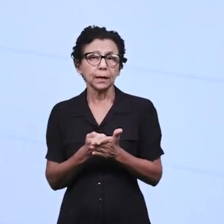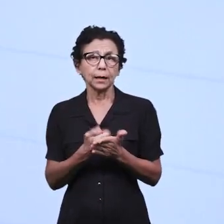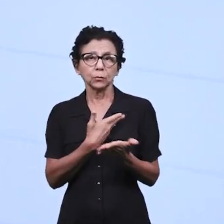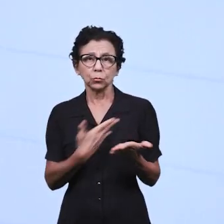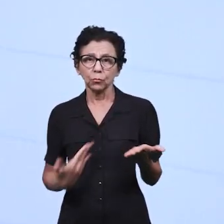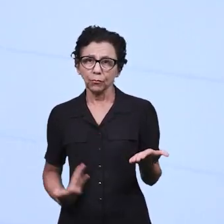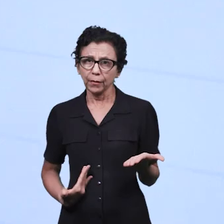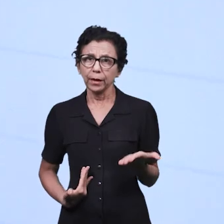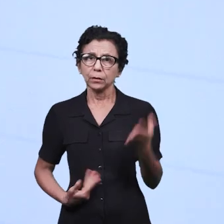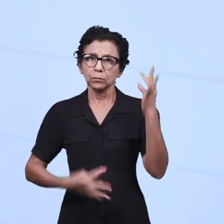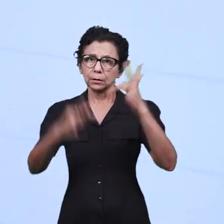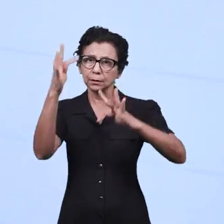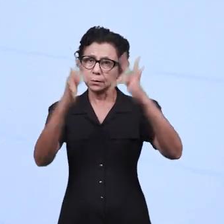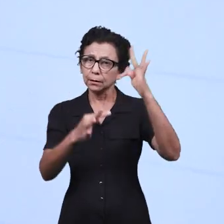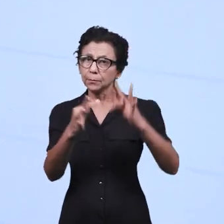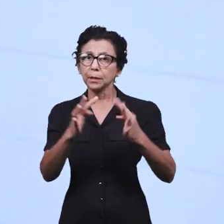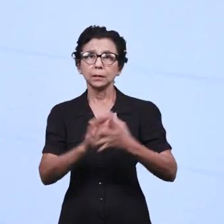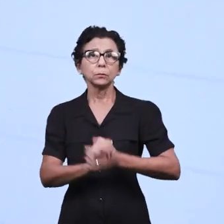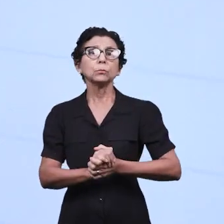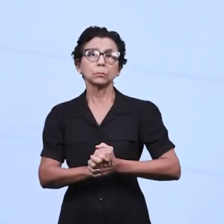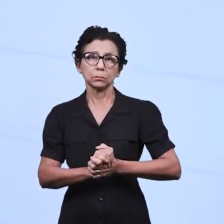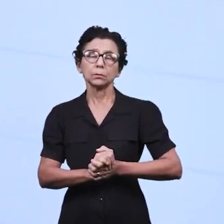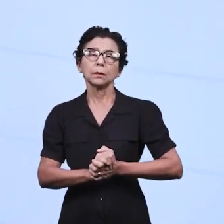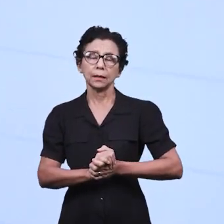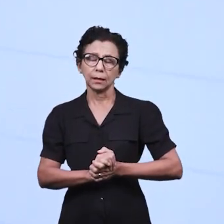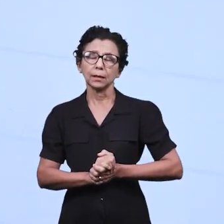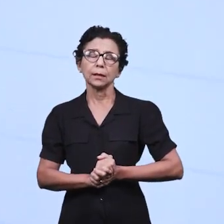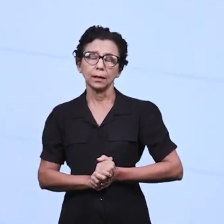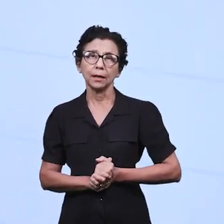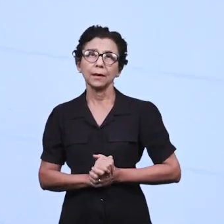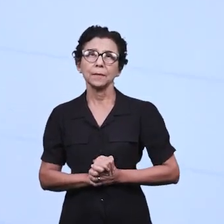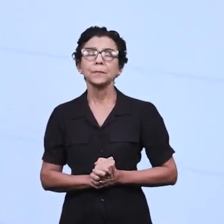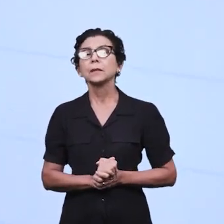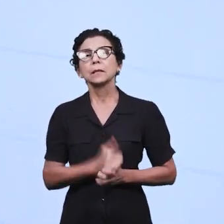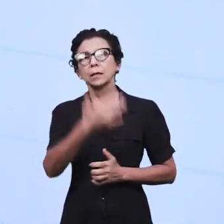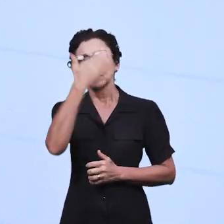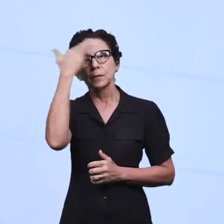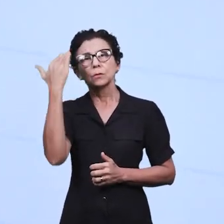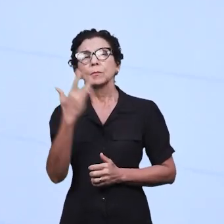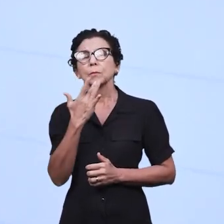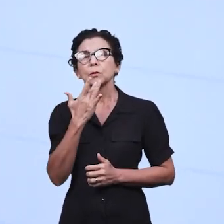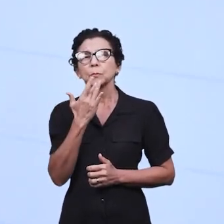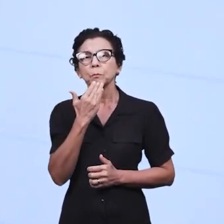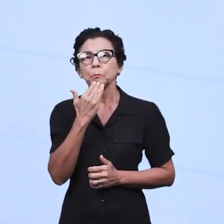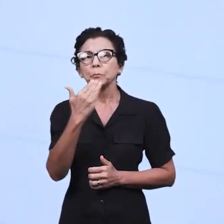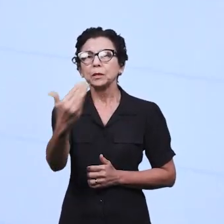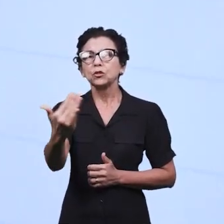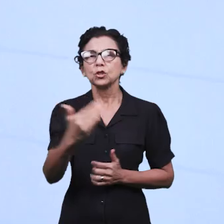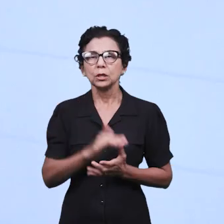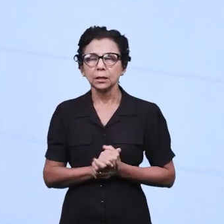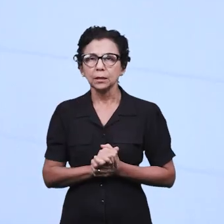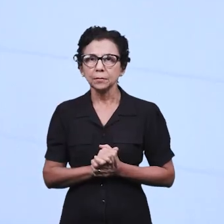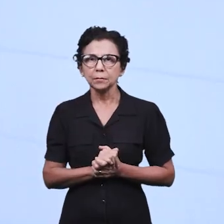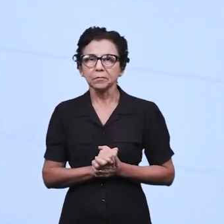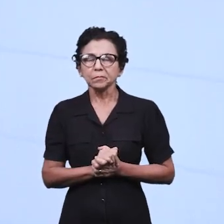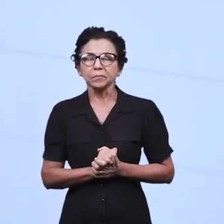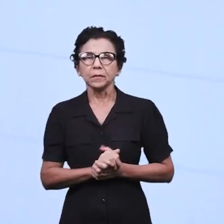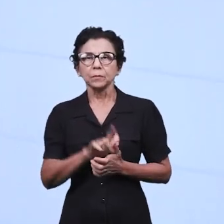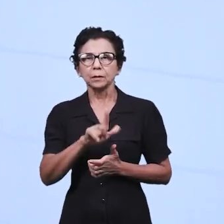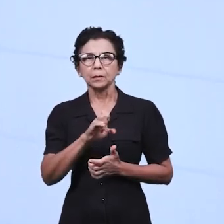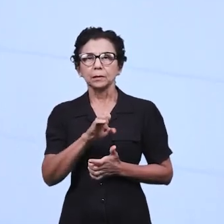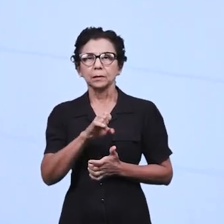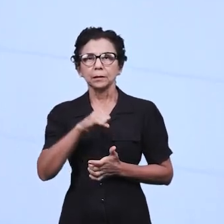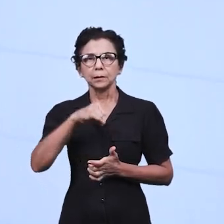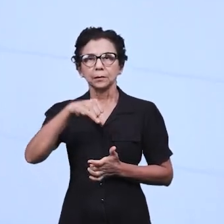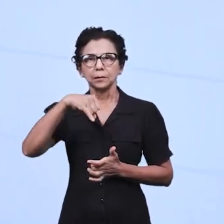tratamento também, mesmo que esse tratamento o SUS não oferte. Né? A pessoa pode requerer, por meio de uma liminar, na justiça, para